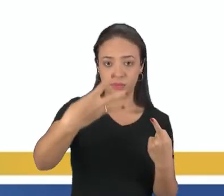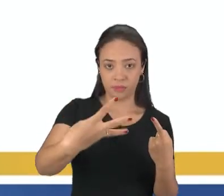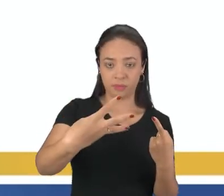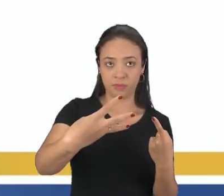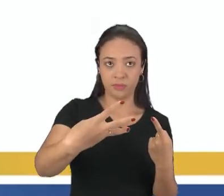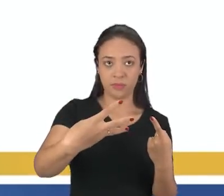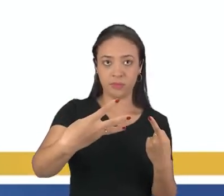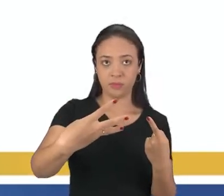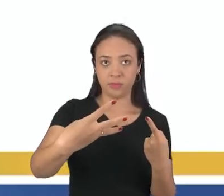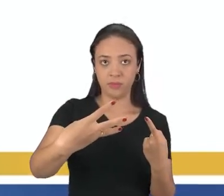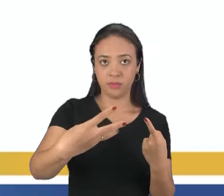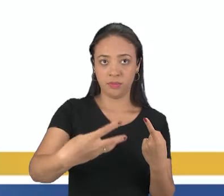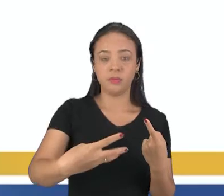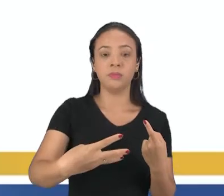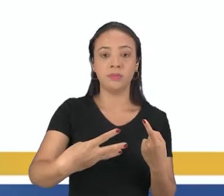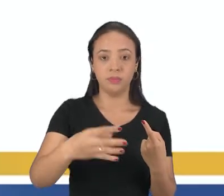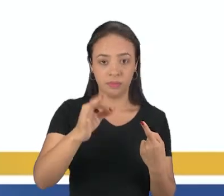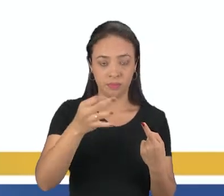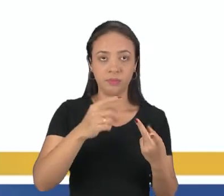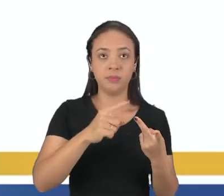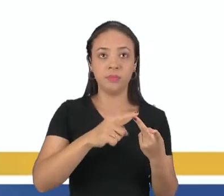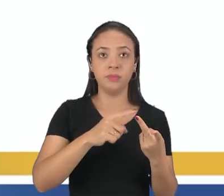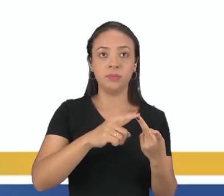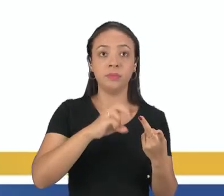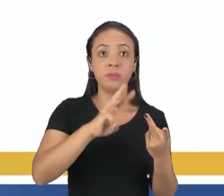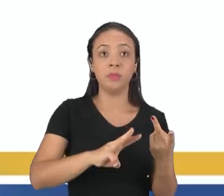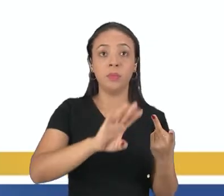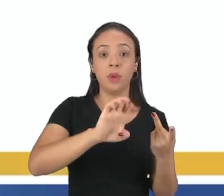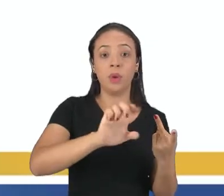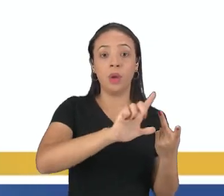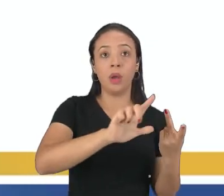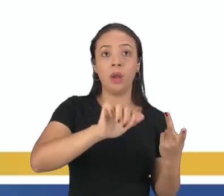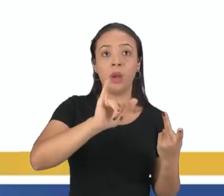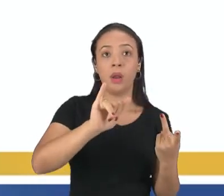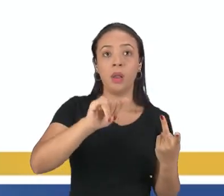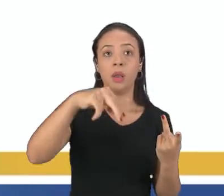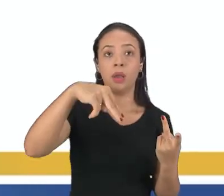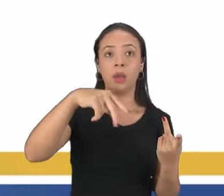36,3 graus Celsius, né? E de Wellington?